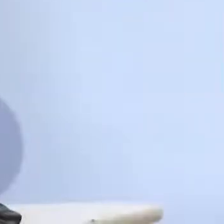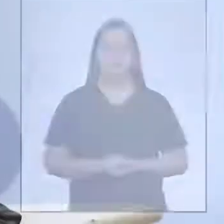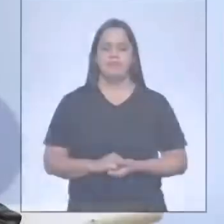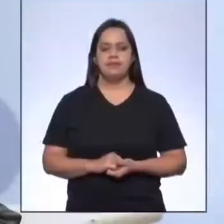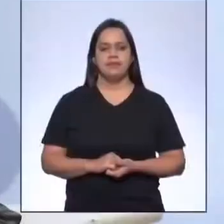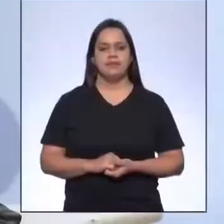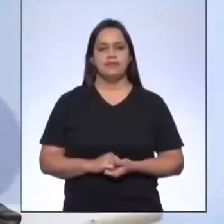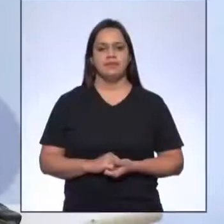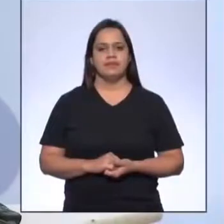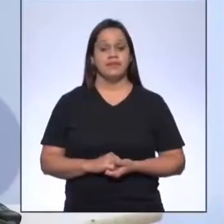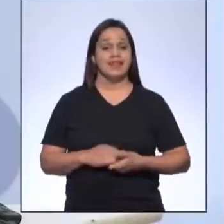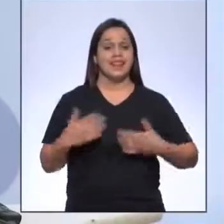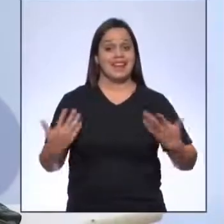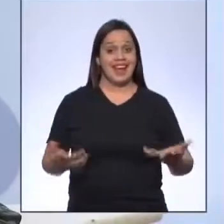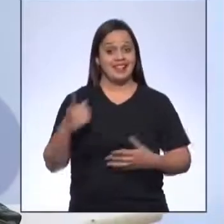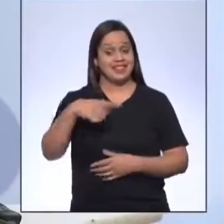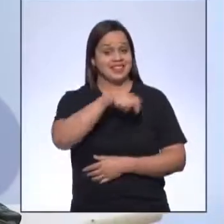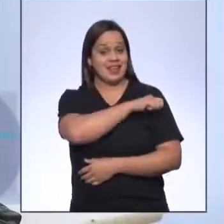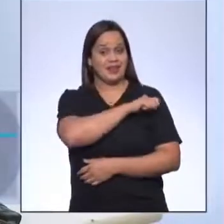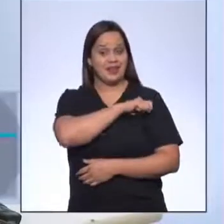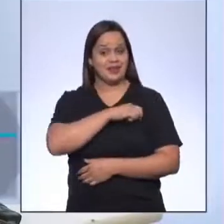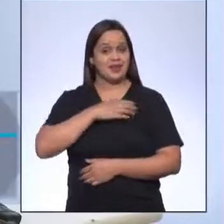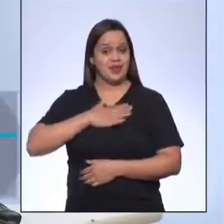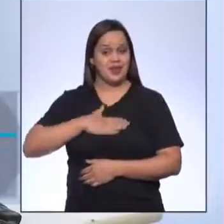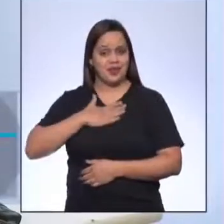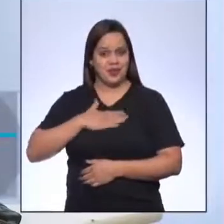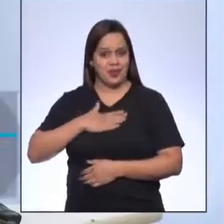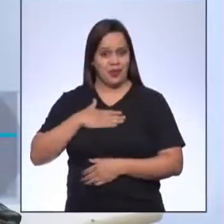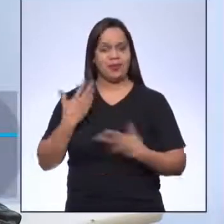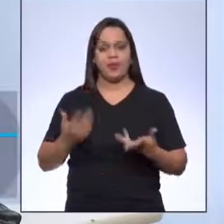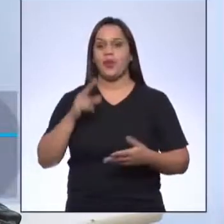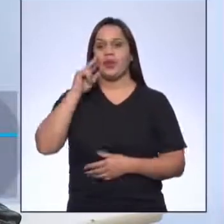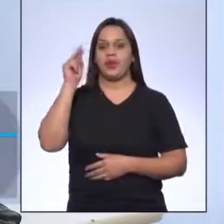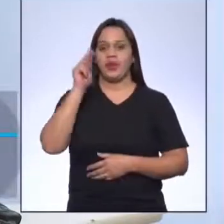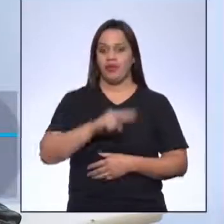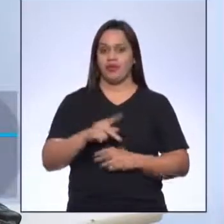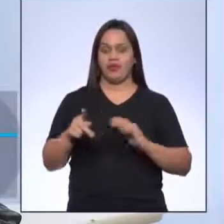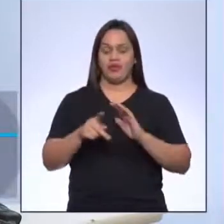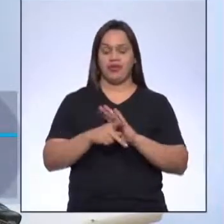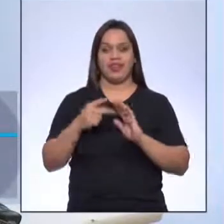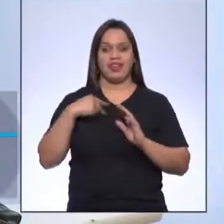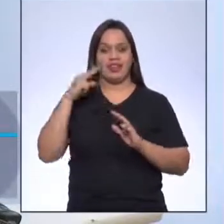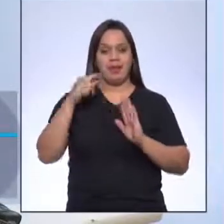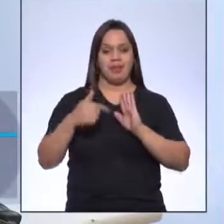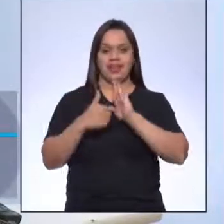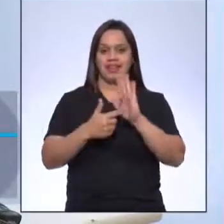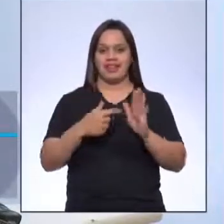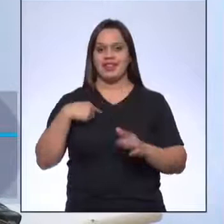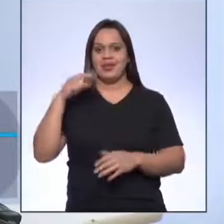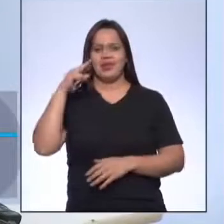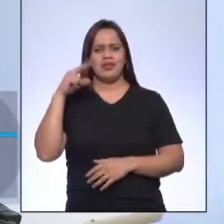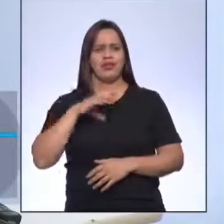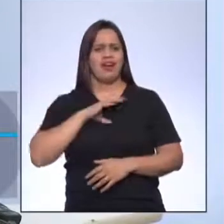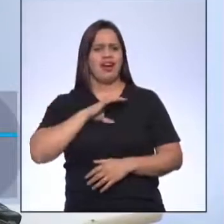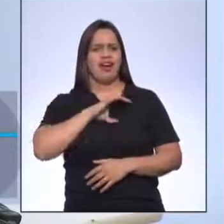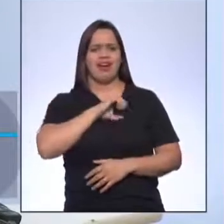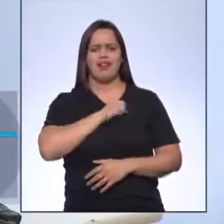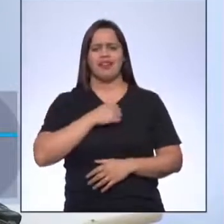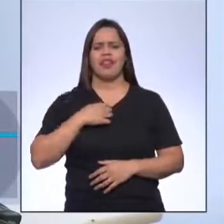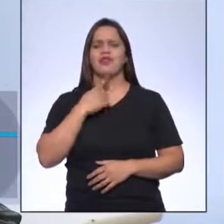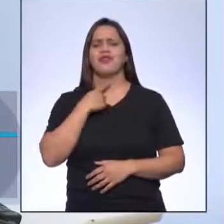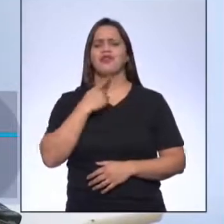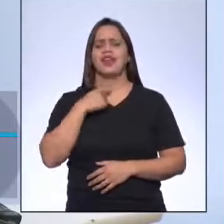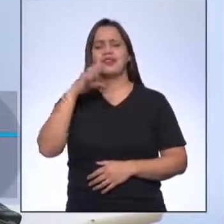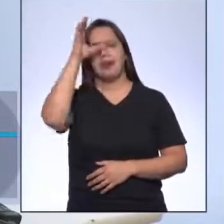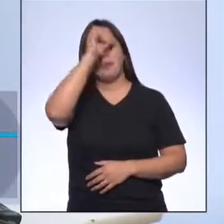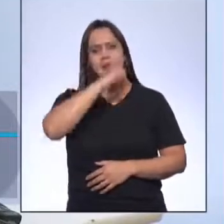E aí, pessoal, curtiram? Quando eu assisti essas apresentações do Kizomba, eu fiquei muito com vontade de aprender. Achei muito